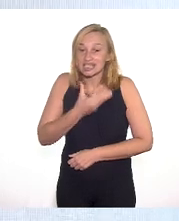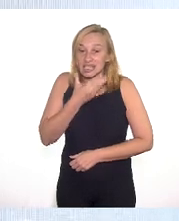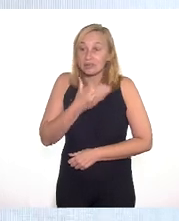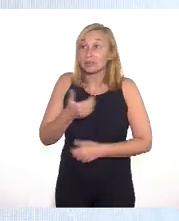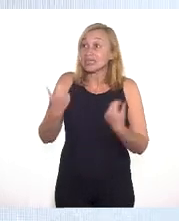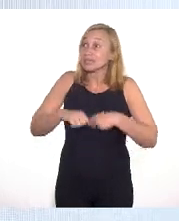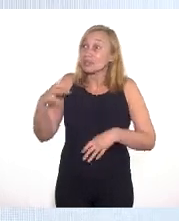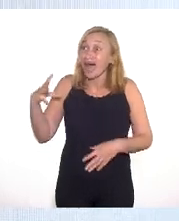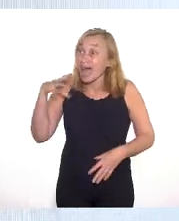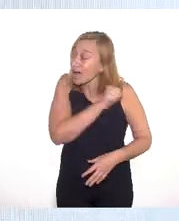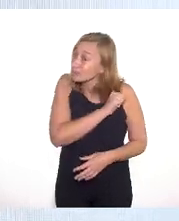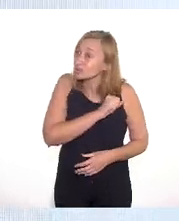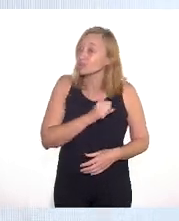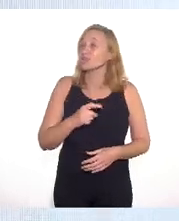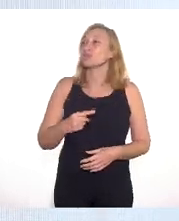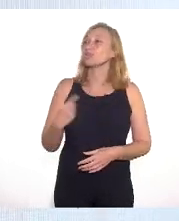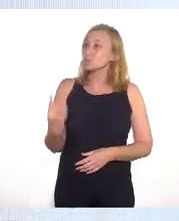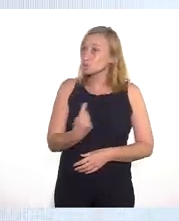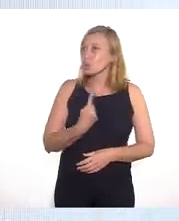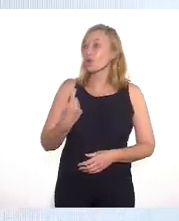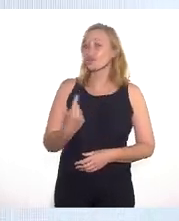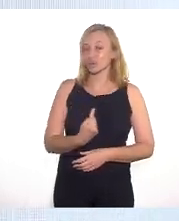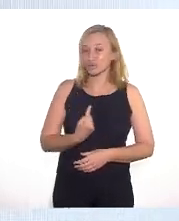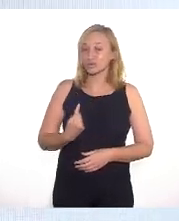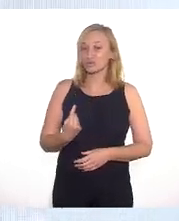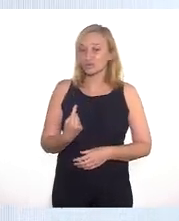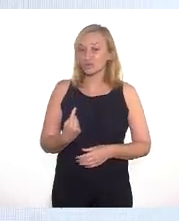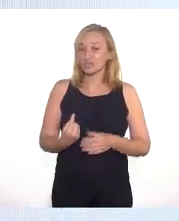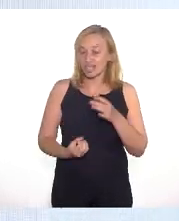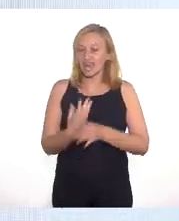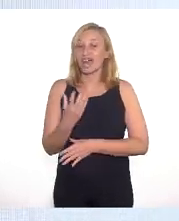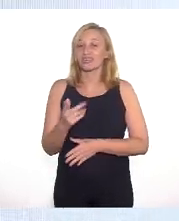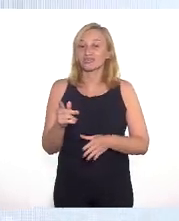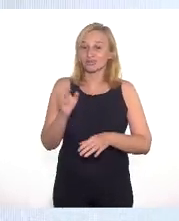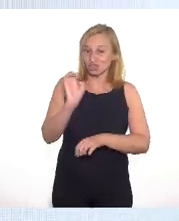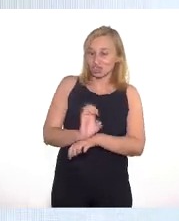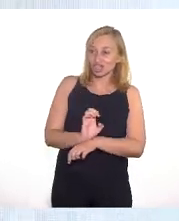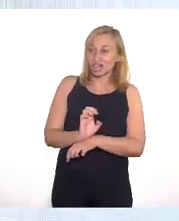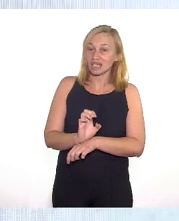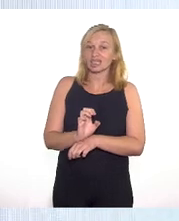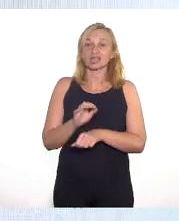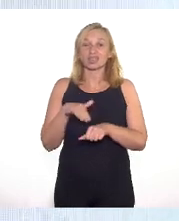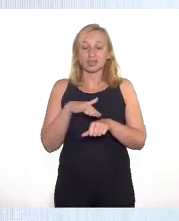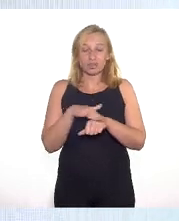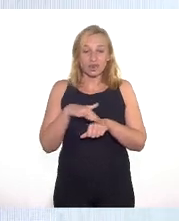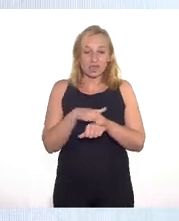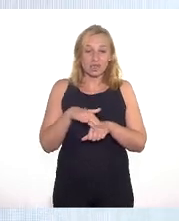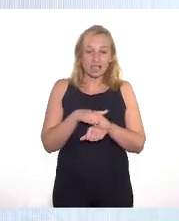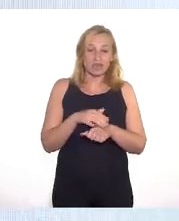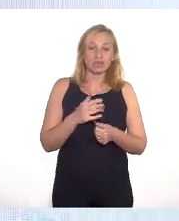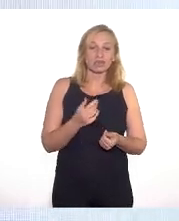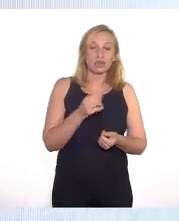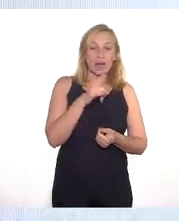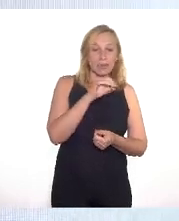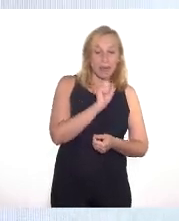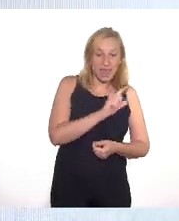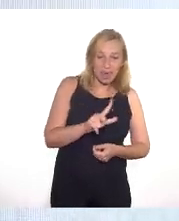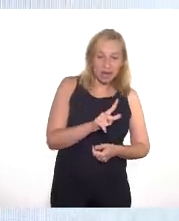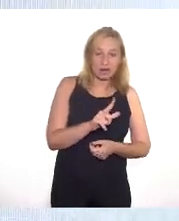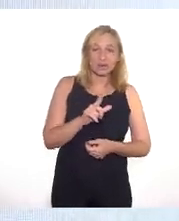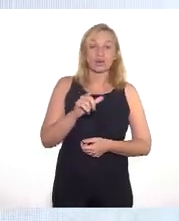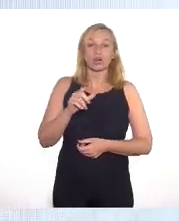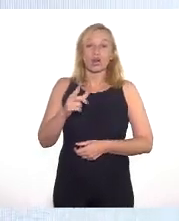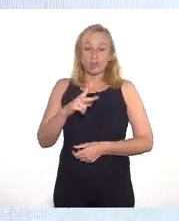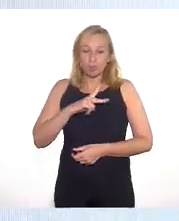urgentemente fazer o nosso programa no Estado. Então a gente fez uma minuta, passei para o Abel, passei para o Nicola, passei para o